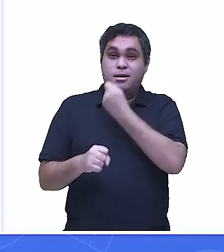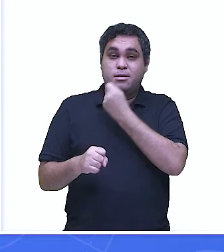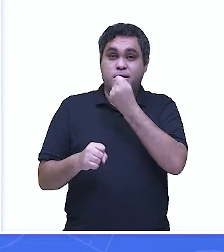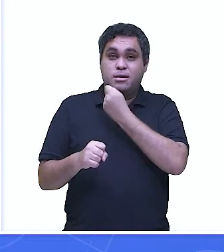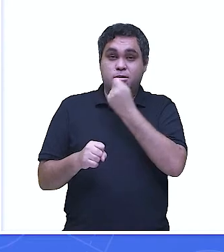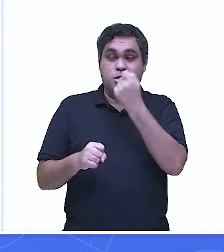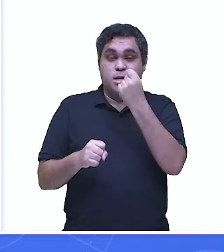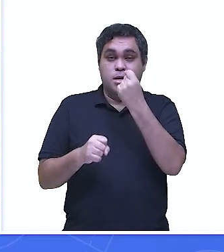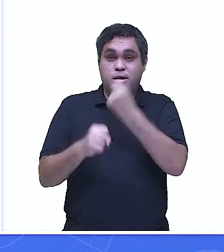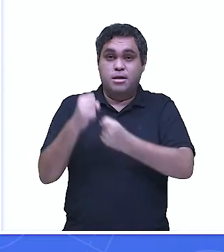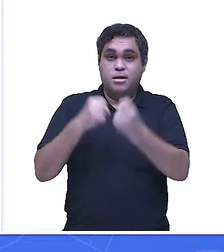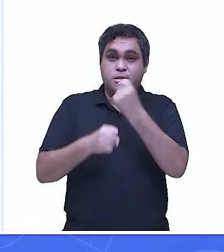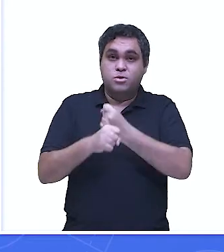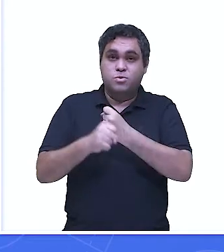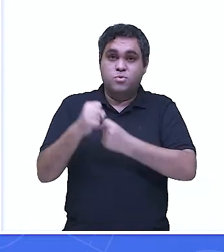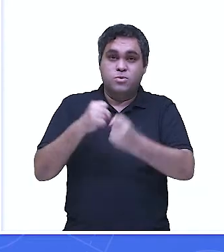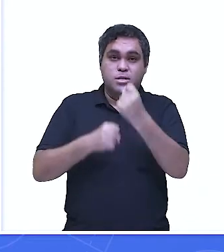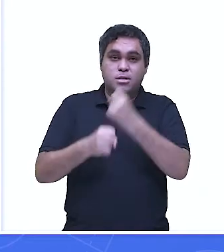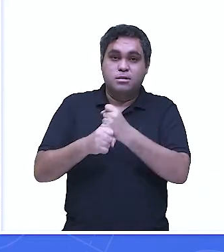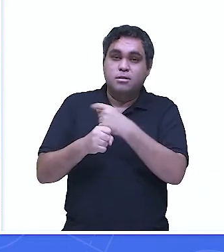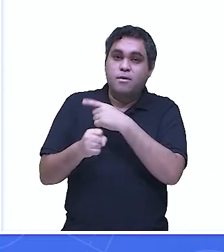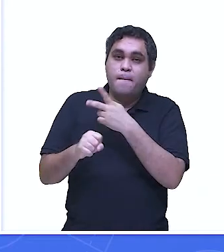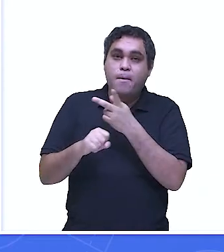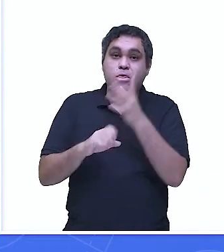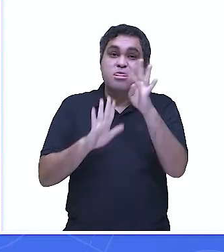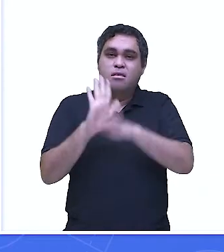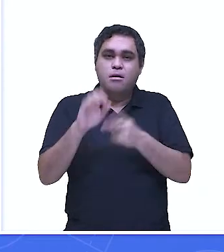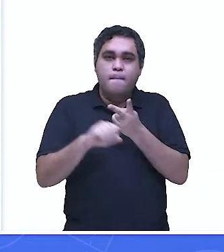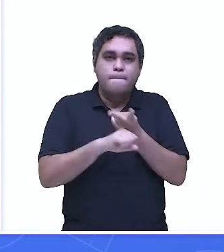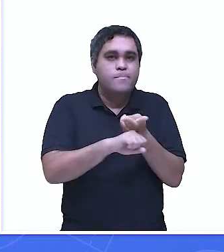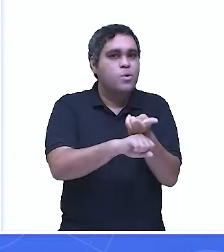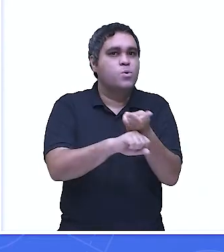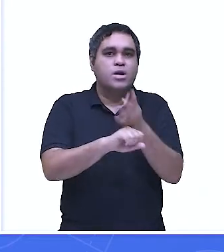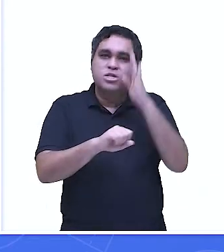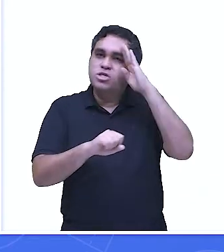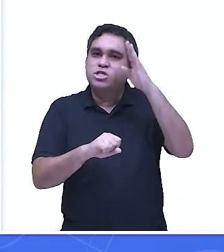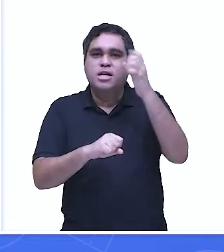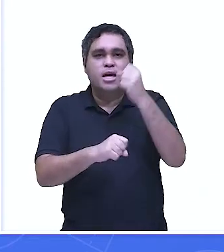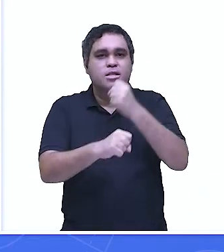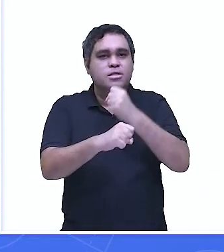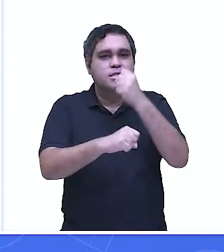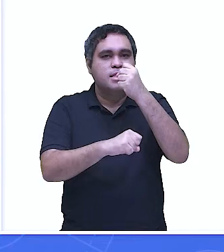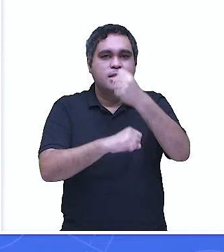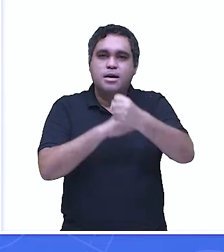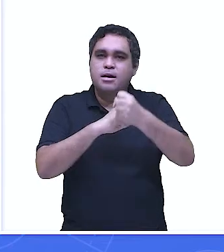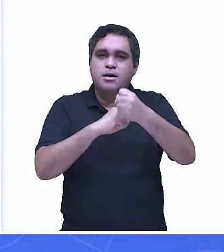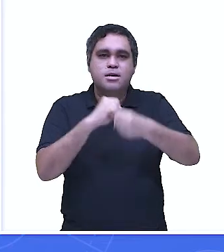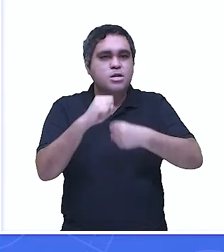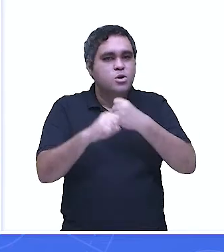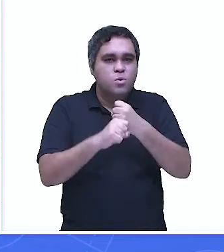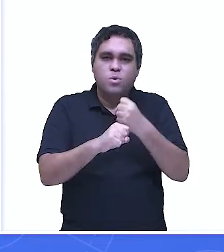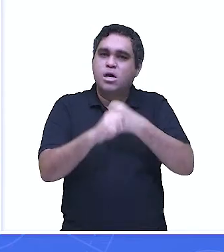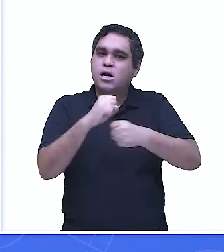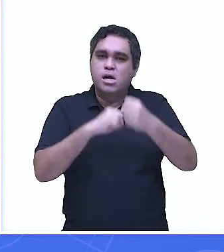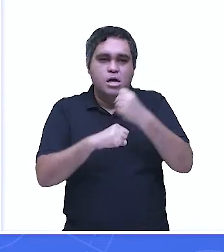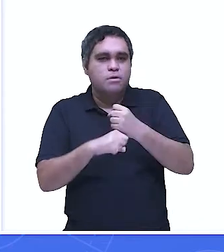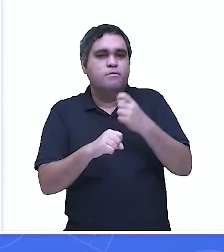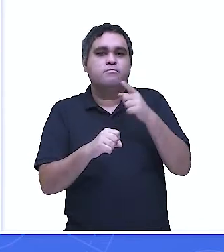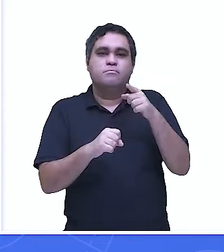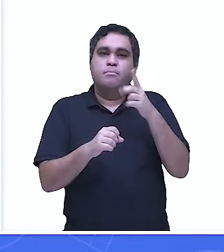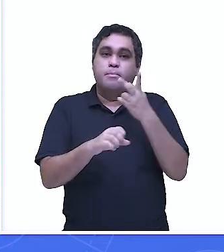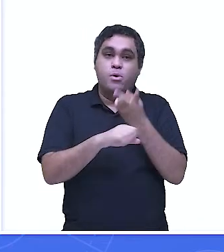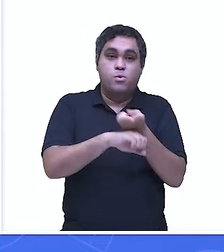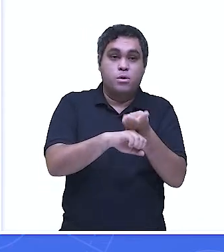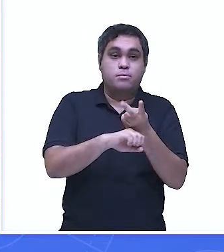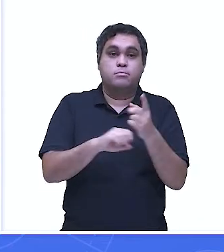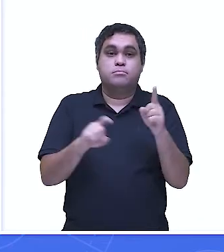Então, vocês vão correr para o texto em busca dessa data. Não precisa você ler o texto todo. Letra I. O corredor comporta um grupo de 6